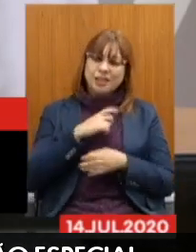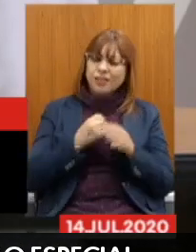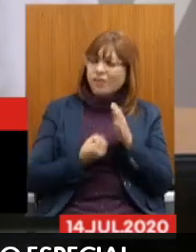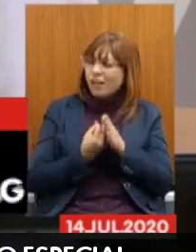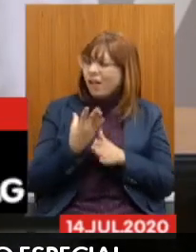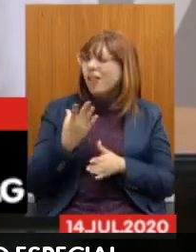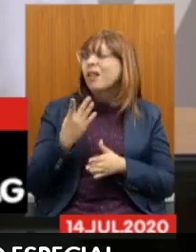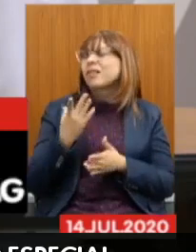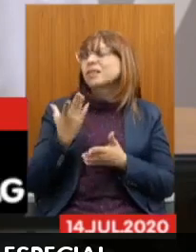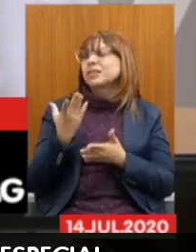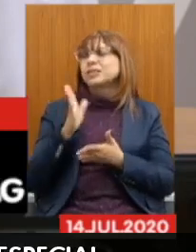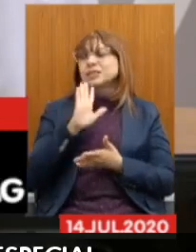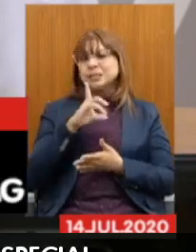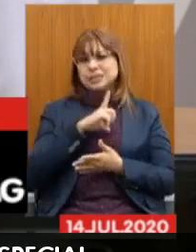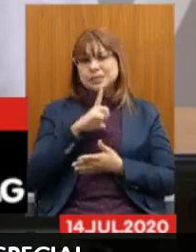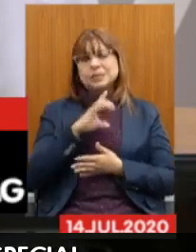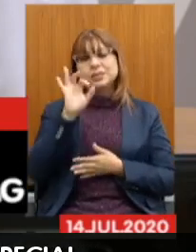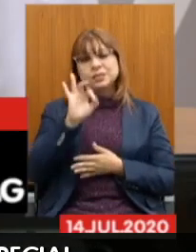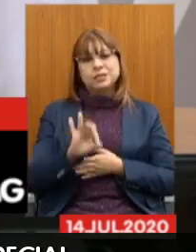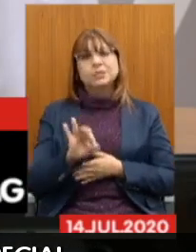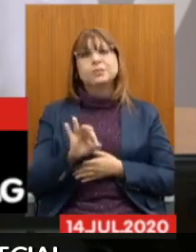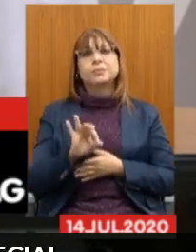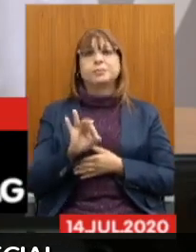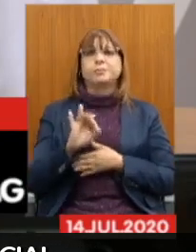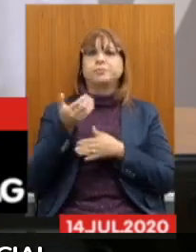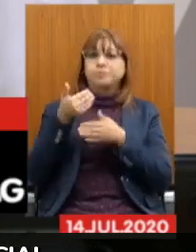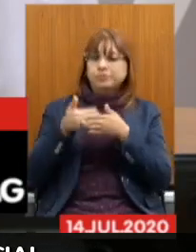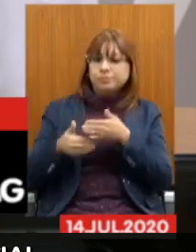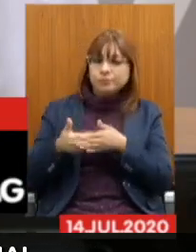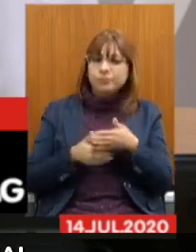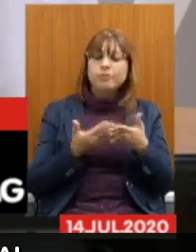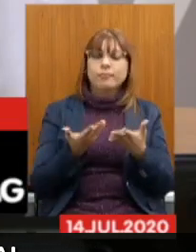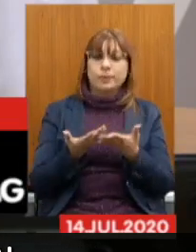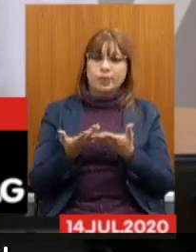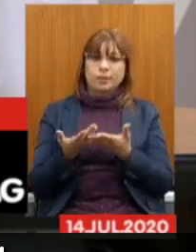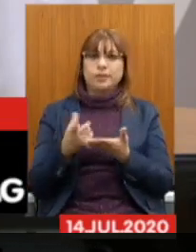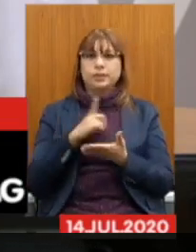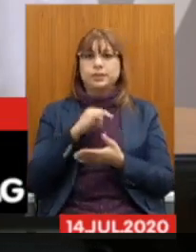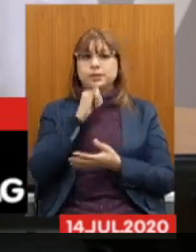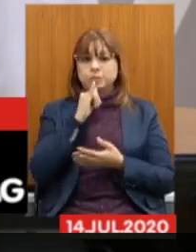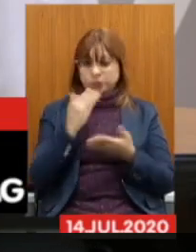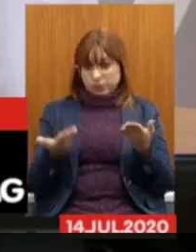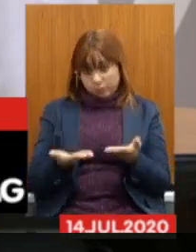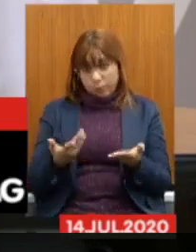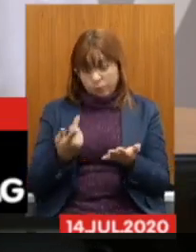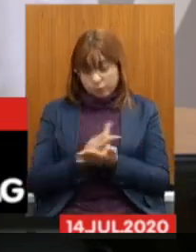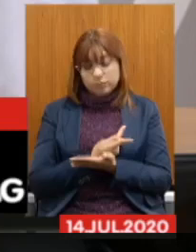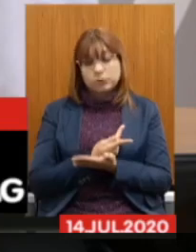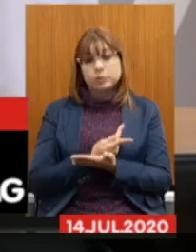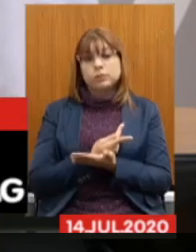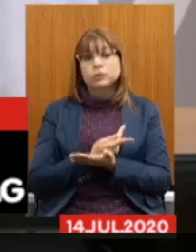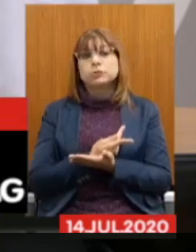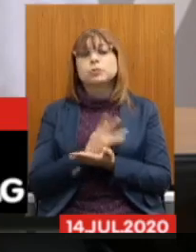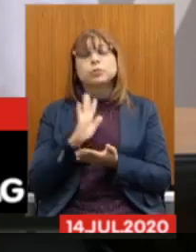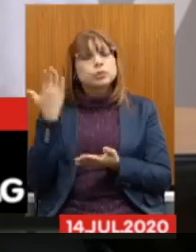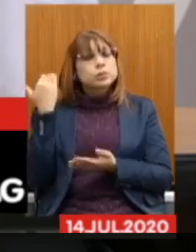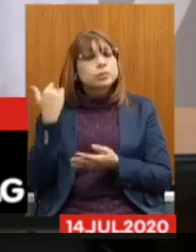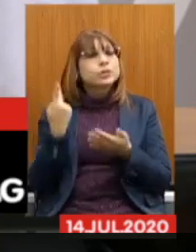alíquotas confiscatórias, sob o fundamento, em casos análogos como o presente, que se verificou